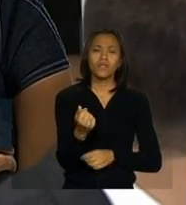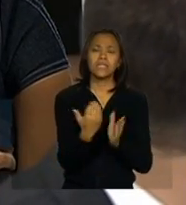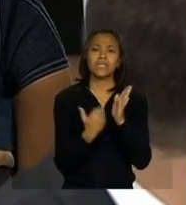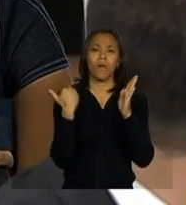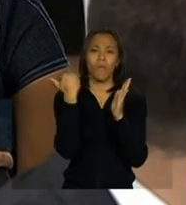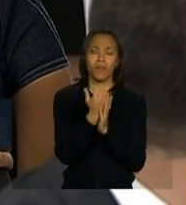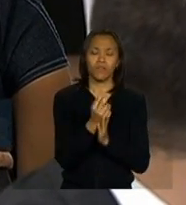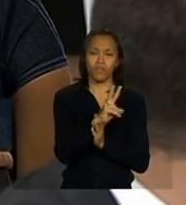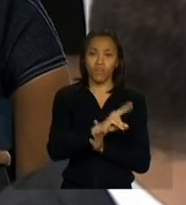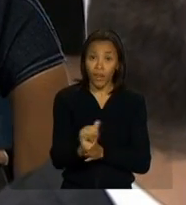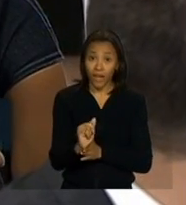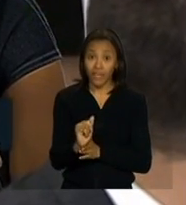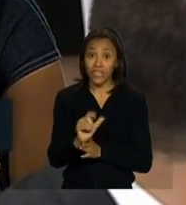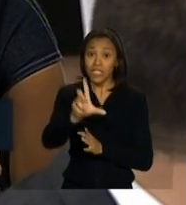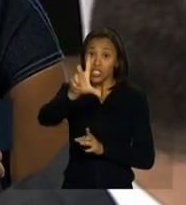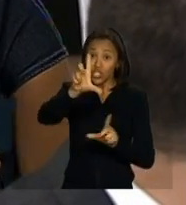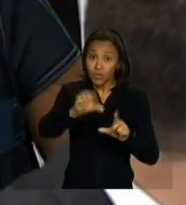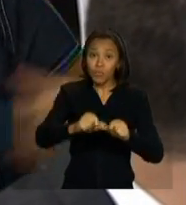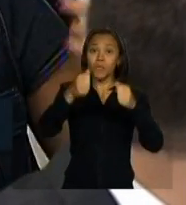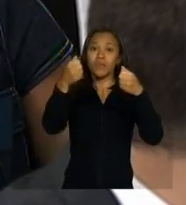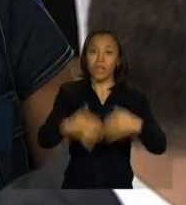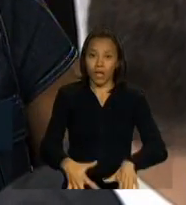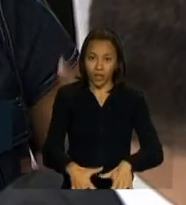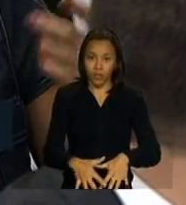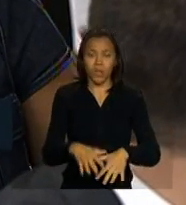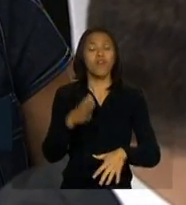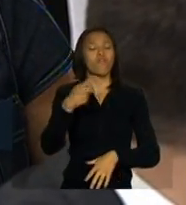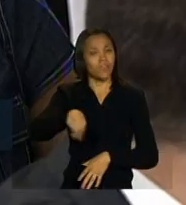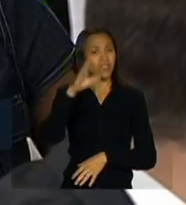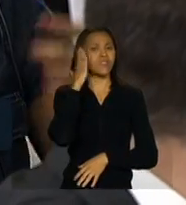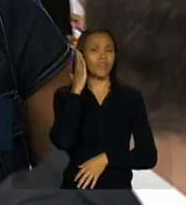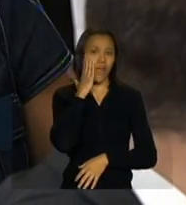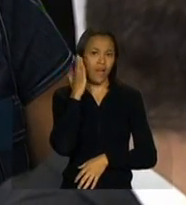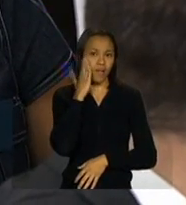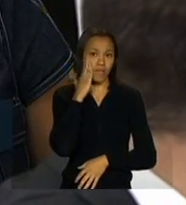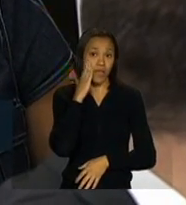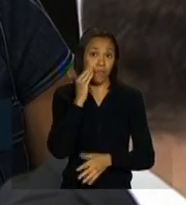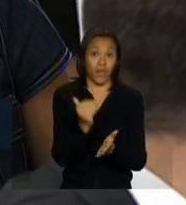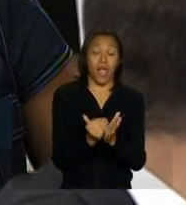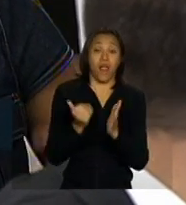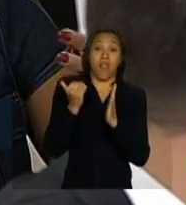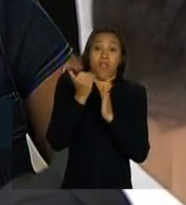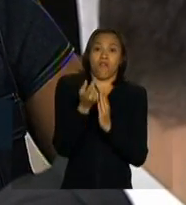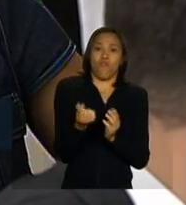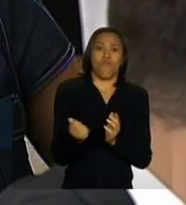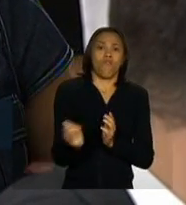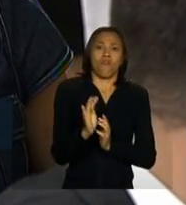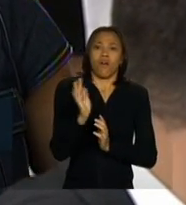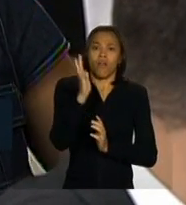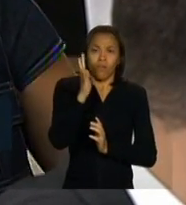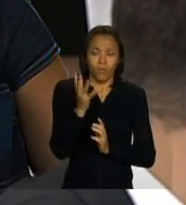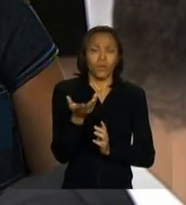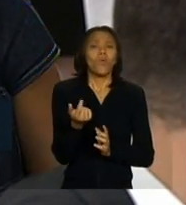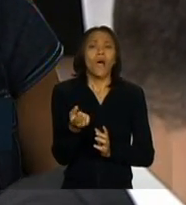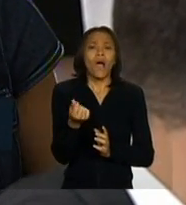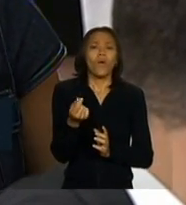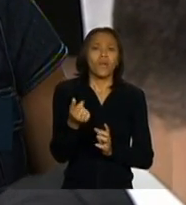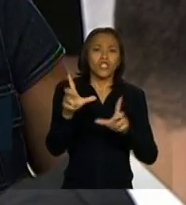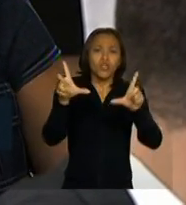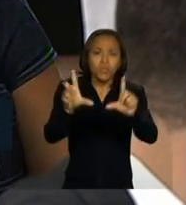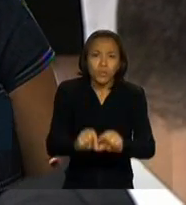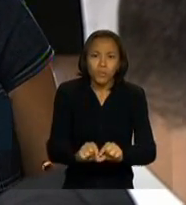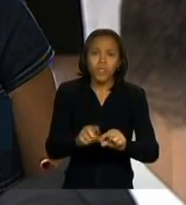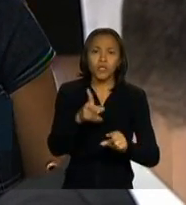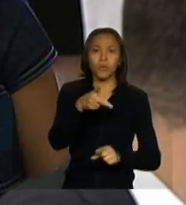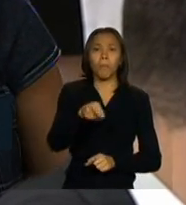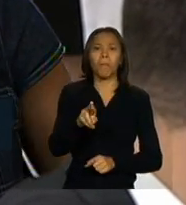portos vai significar em redução de custo? Porque, como se sabe, praticagem eleva muito o custo portuário. Quanto que, agora, um maior volume de práticos operando